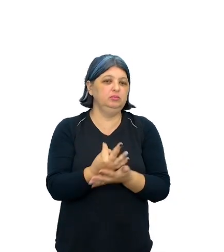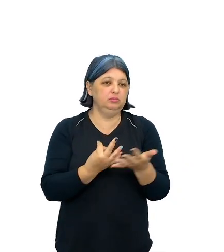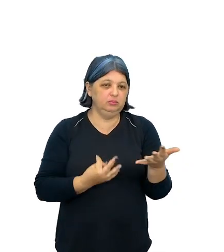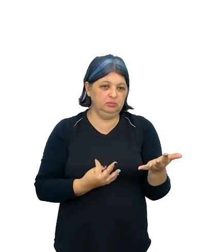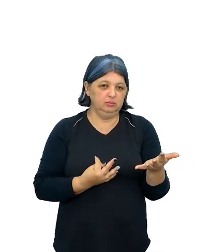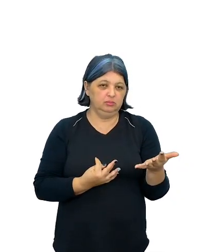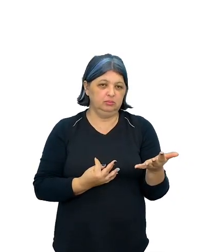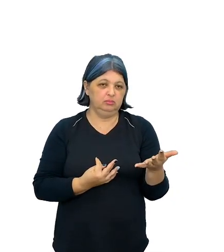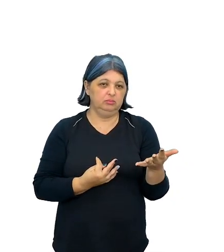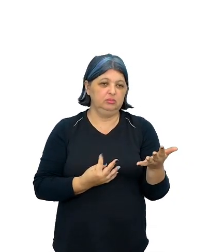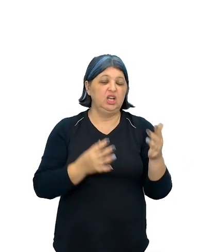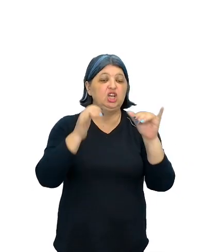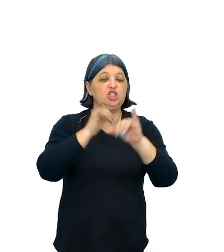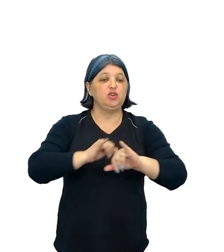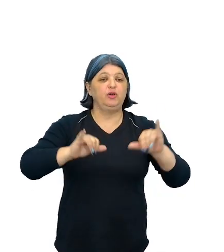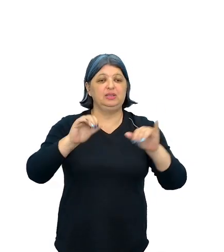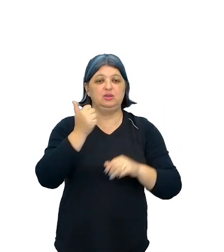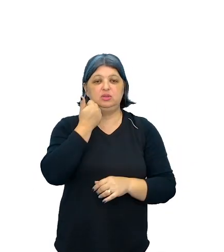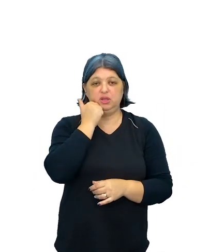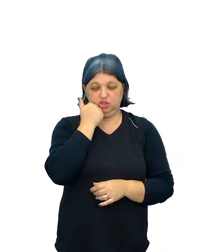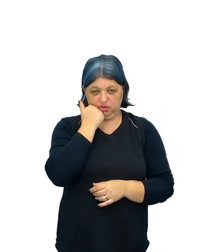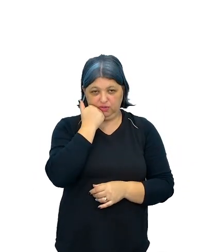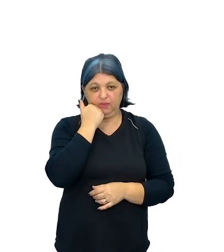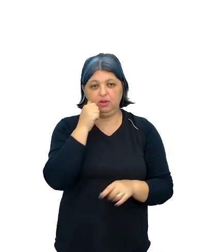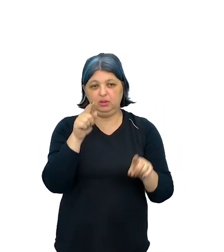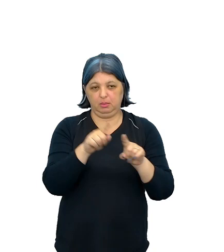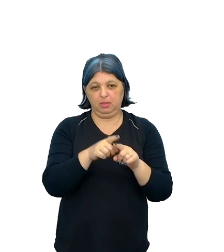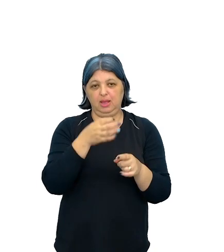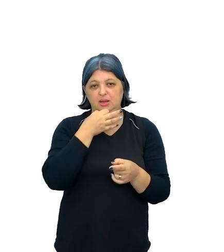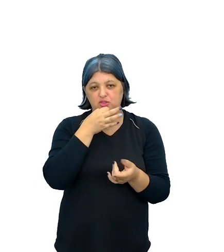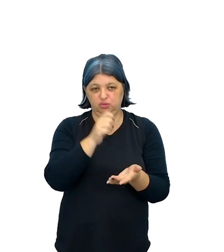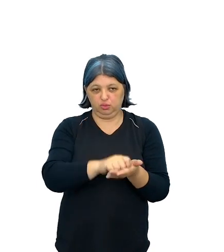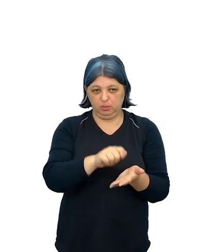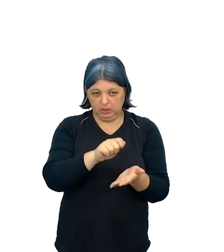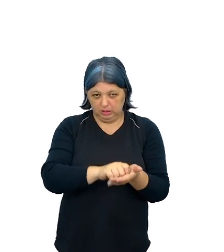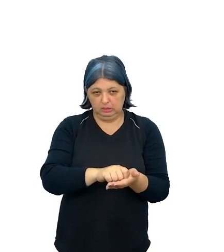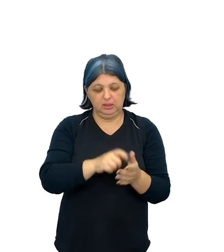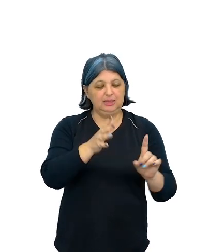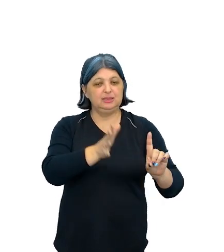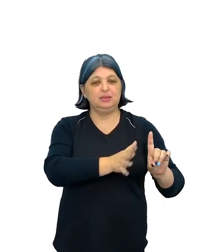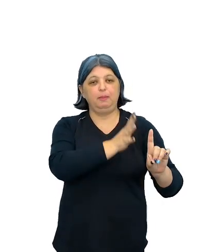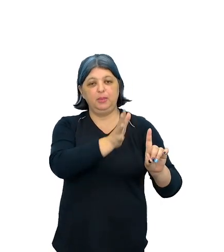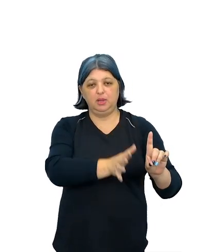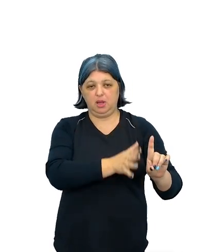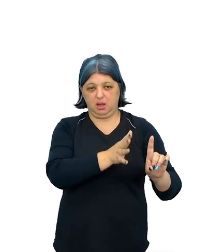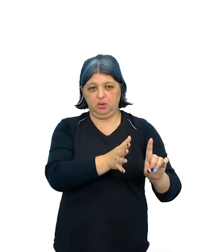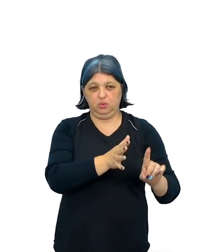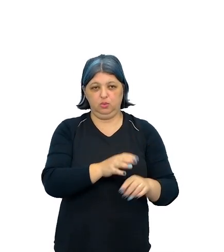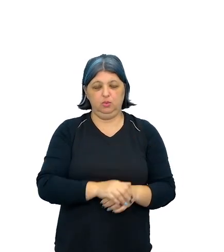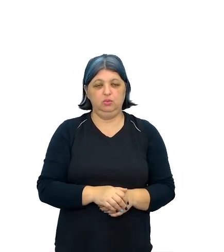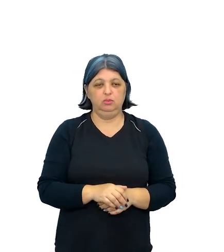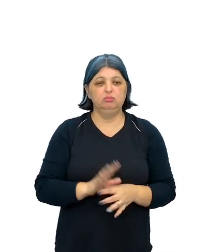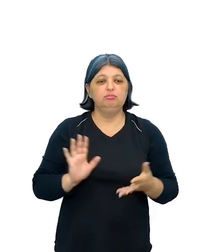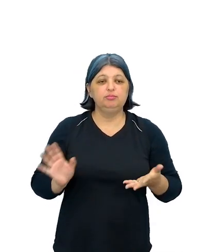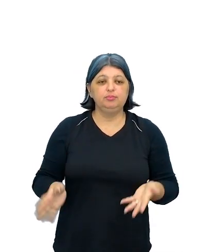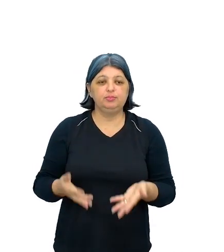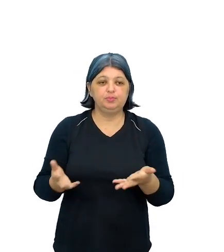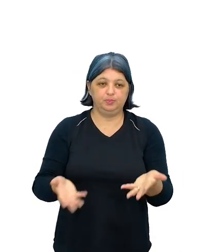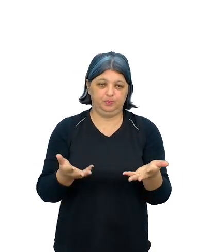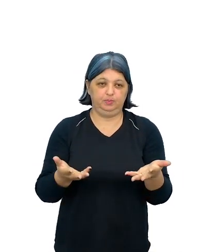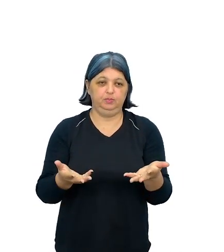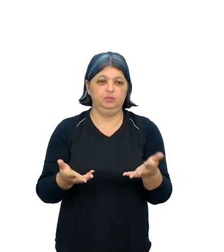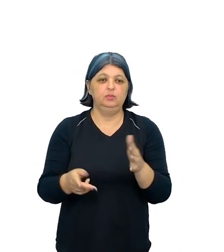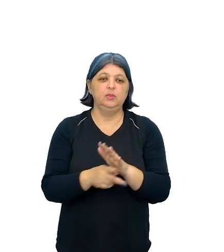de divulgação científica, né? Também artigos de opinião, seminários, então promovem aí, né,